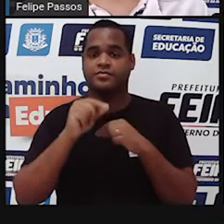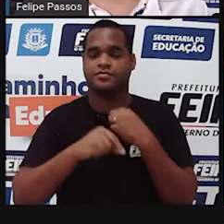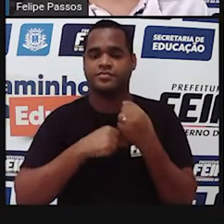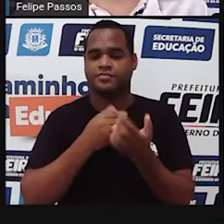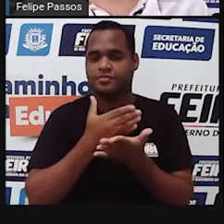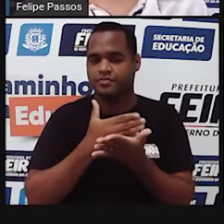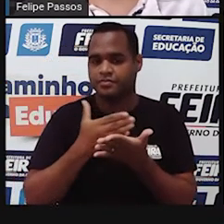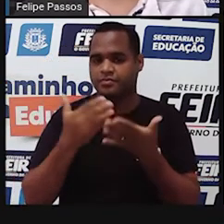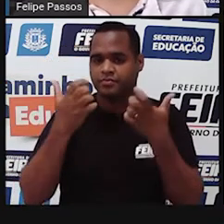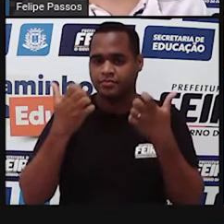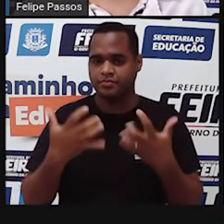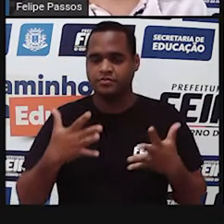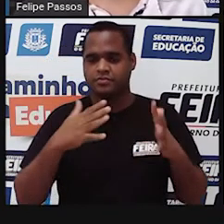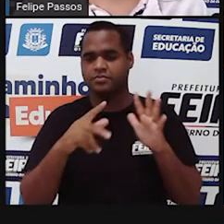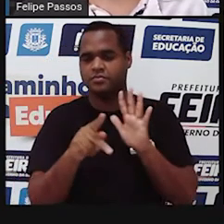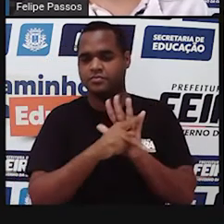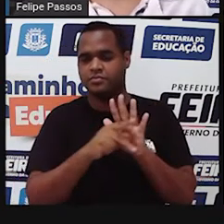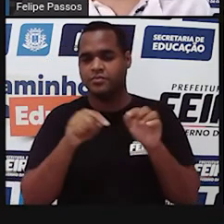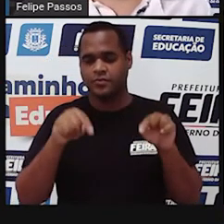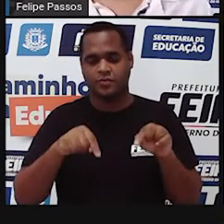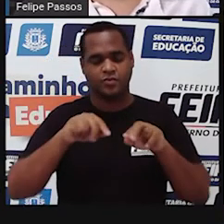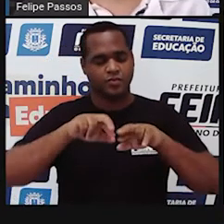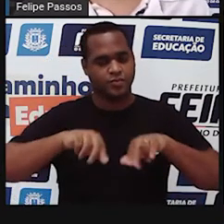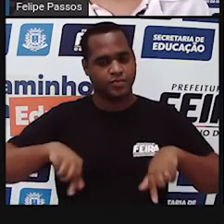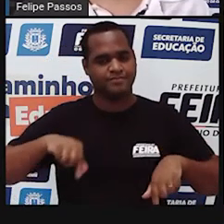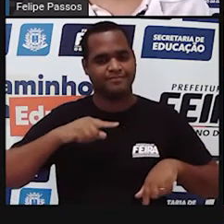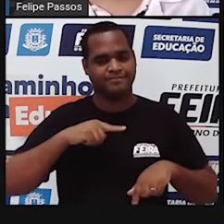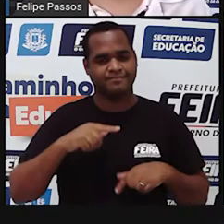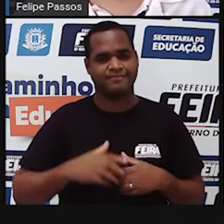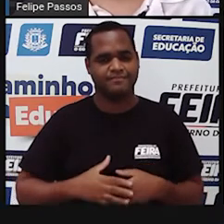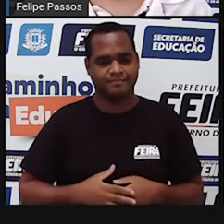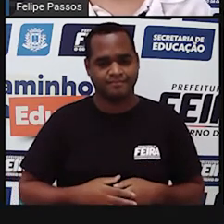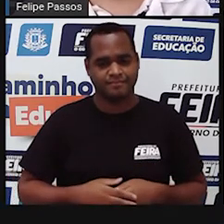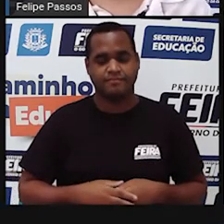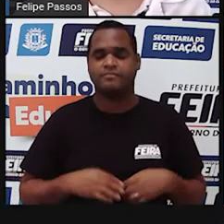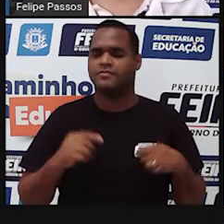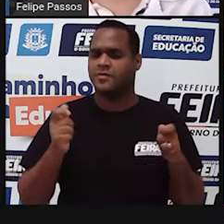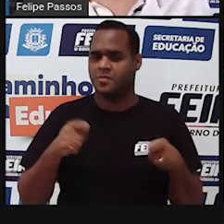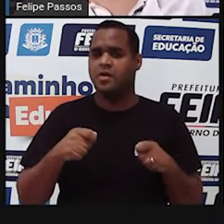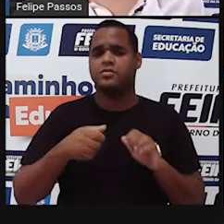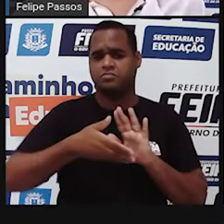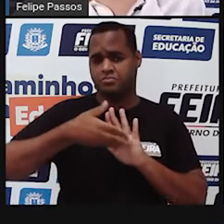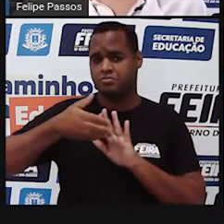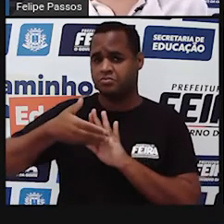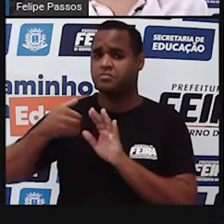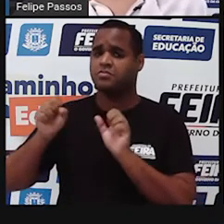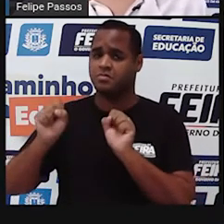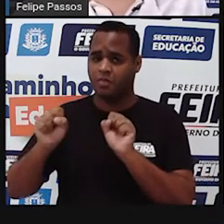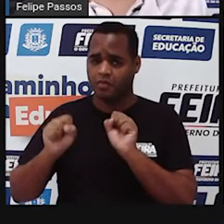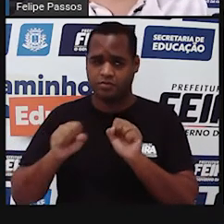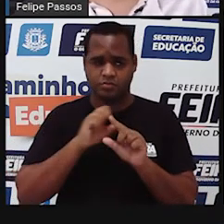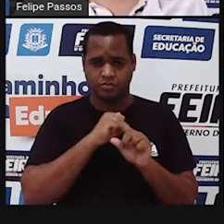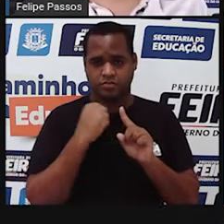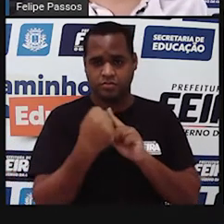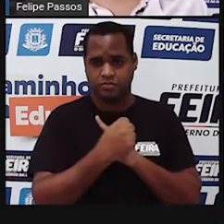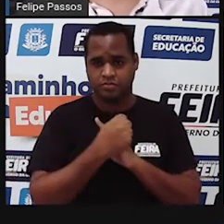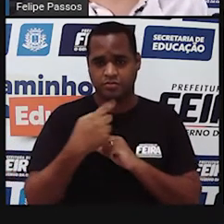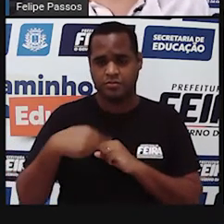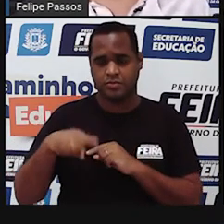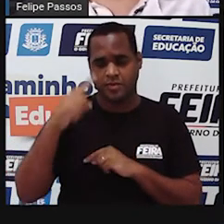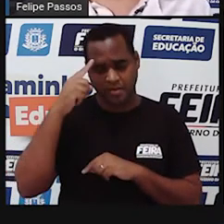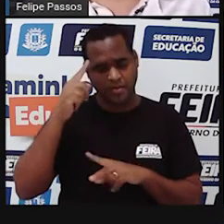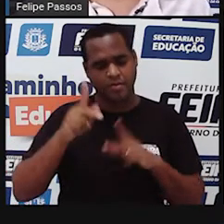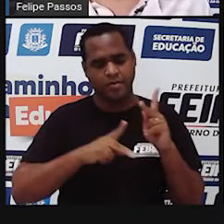fazem parte de grande parte da nossa população. Esse é um fator que pode gerar exclusão. Por incrível que pareça, por mais que nossa